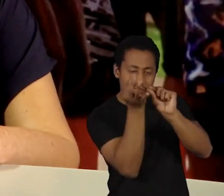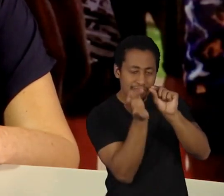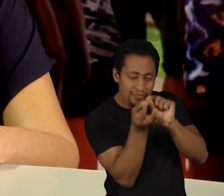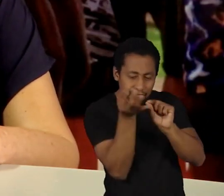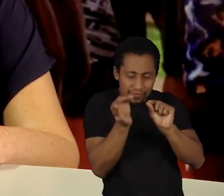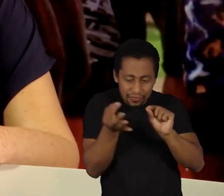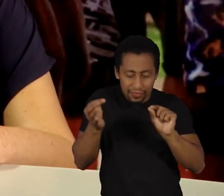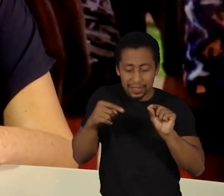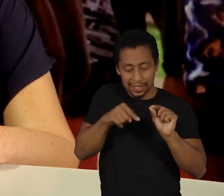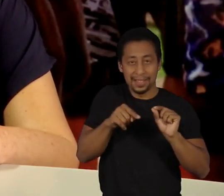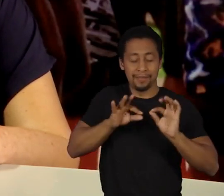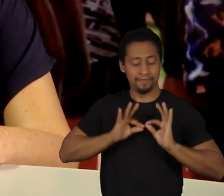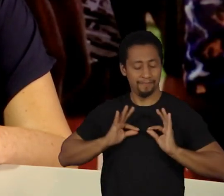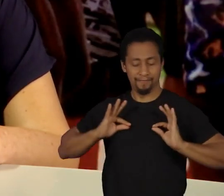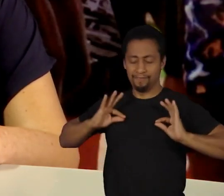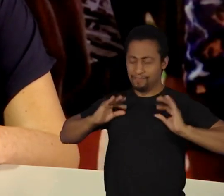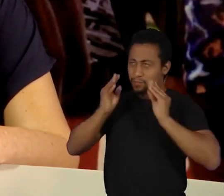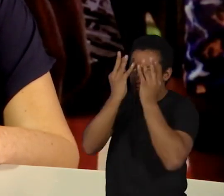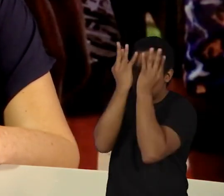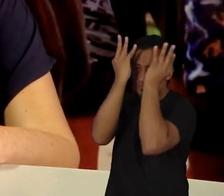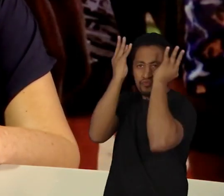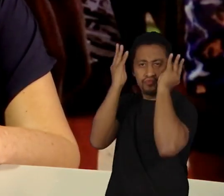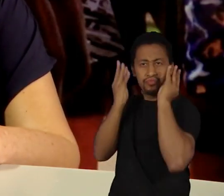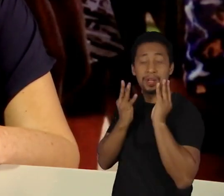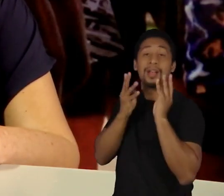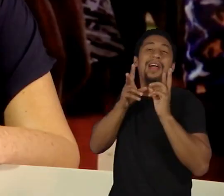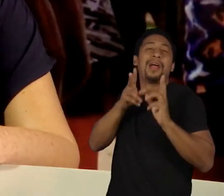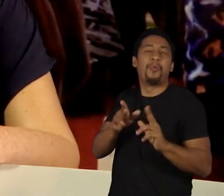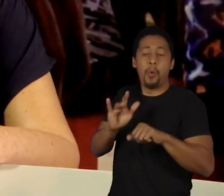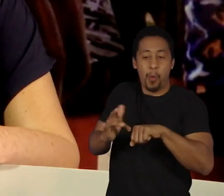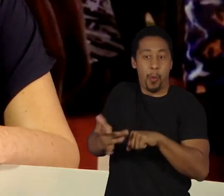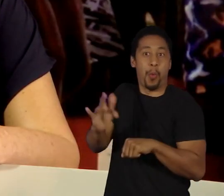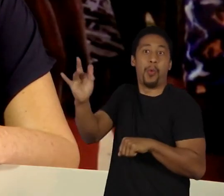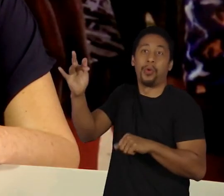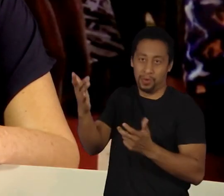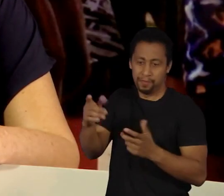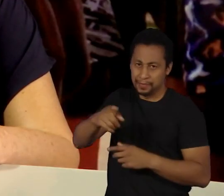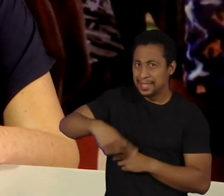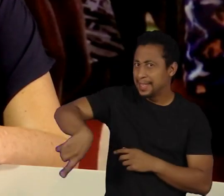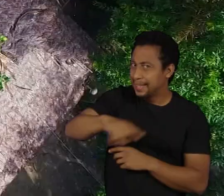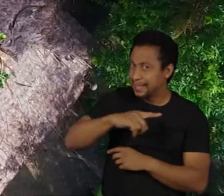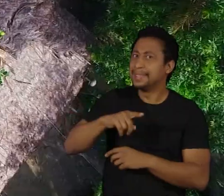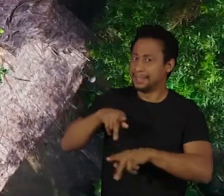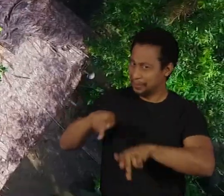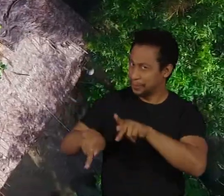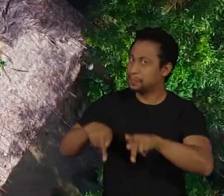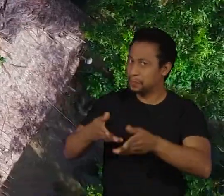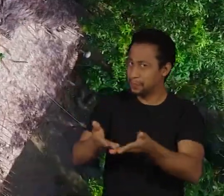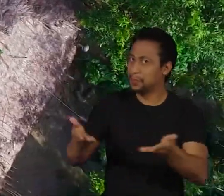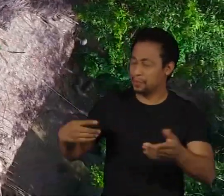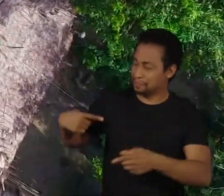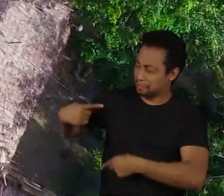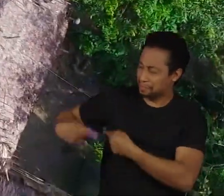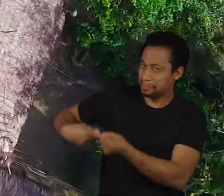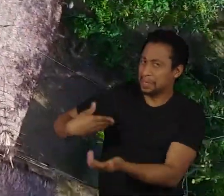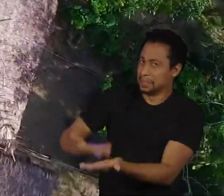uma tradição muito viva entre os Kaapor até hoje em dia.